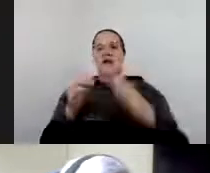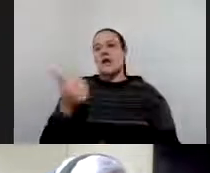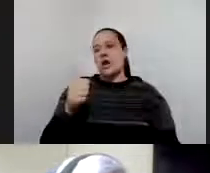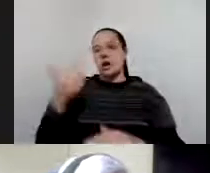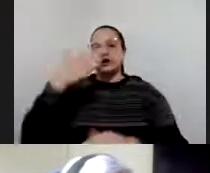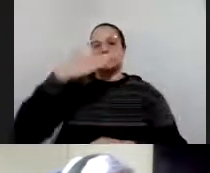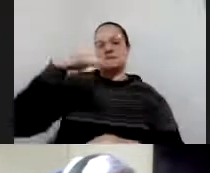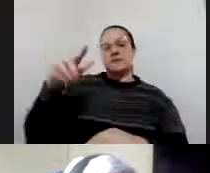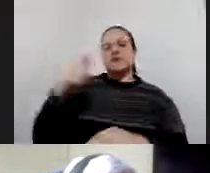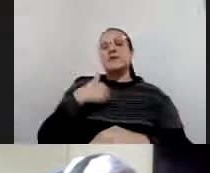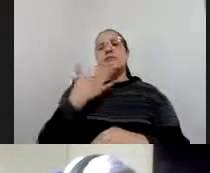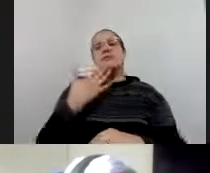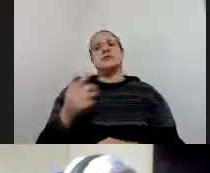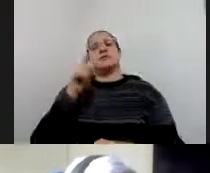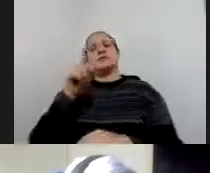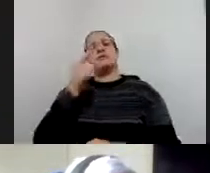gente não se atrasar muito.